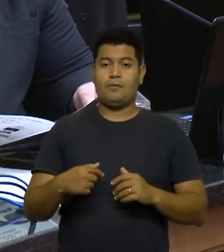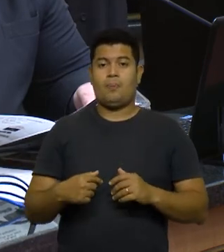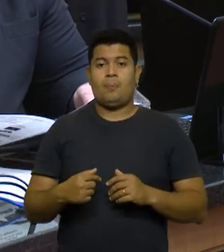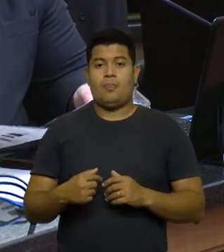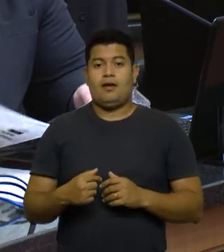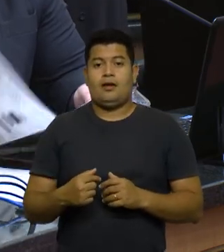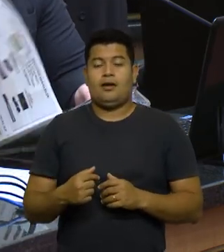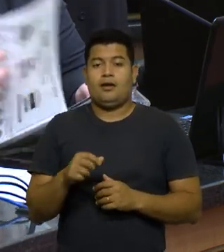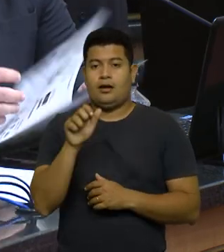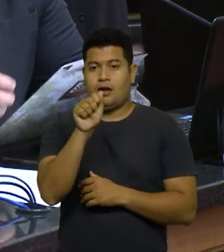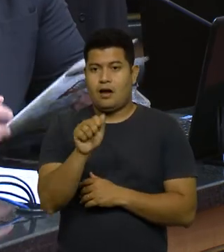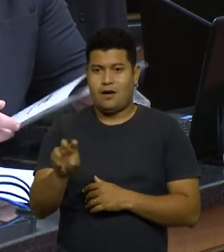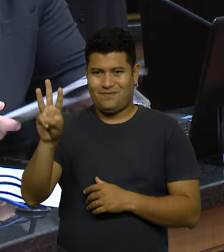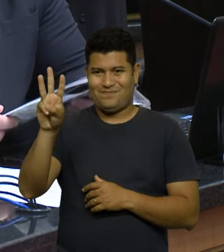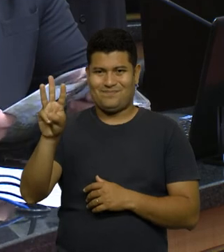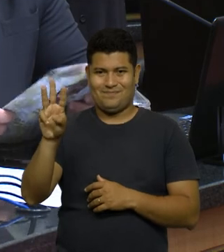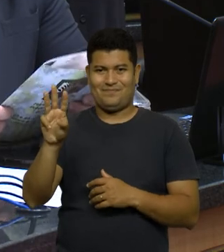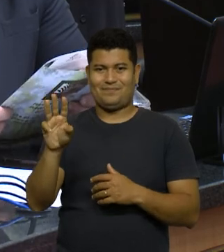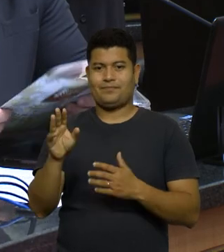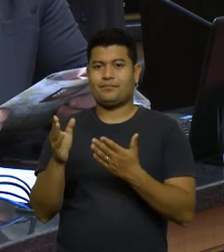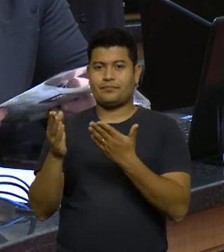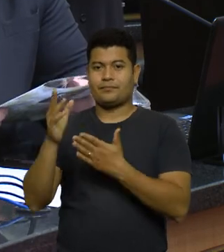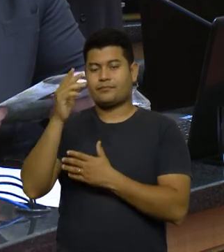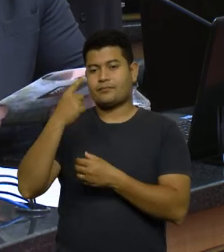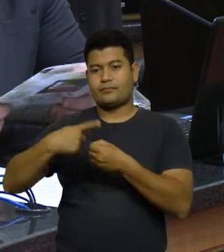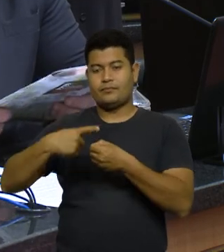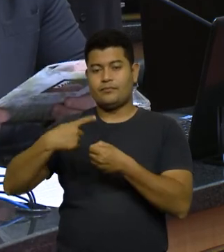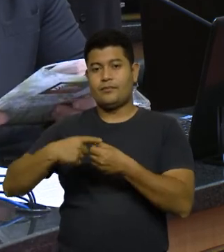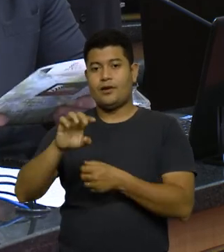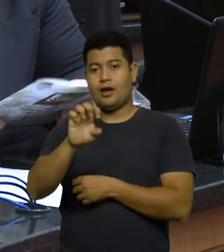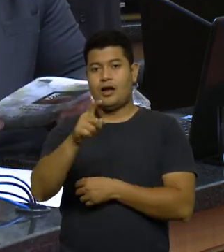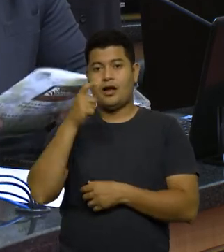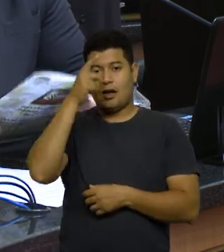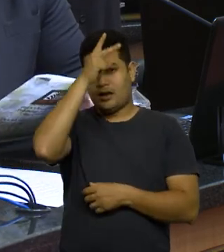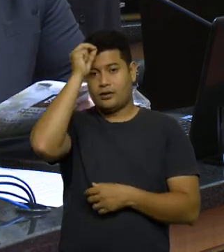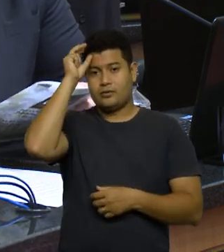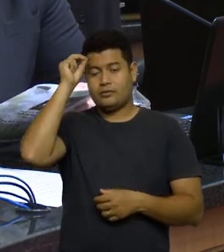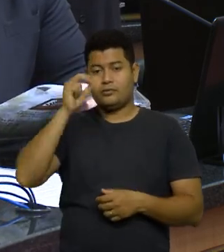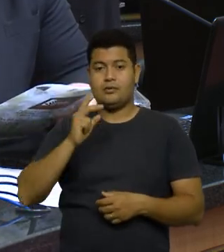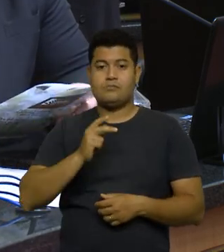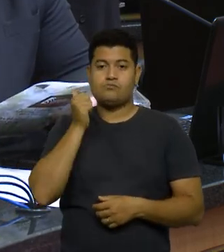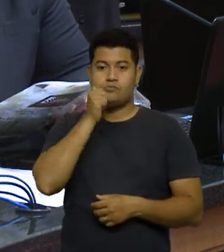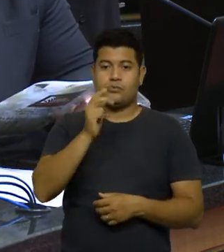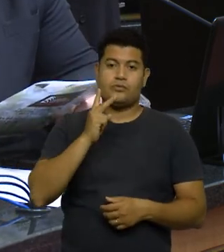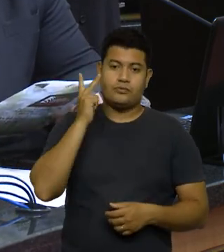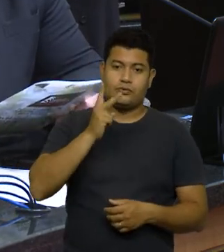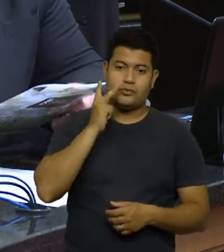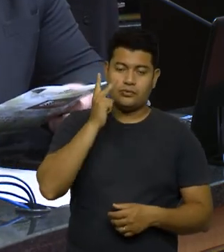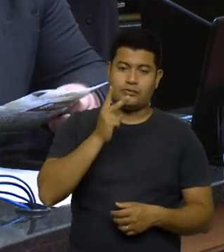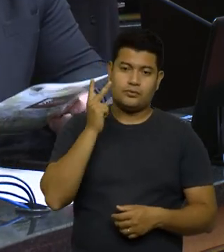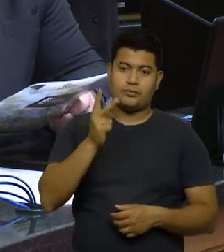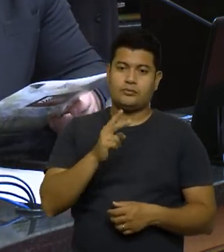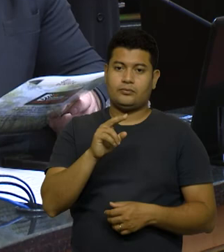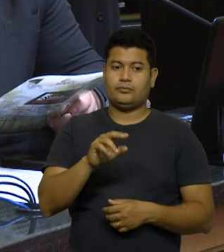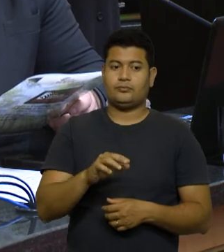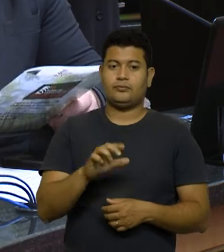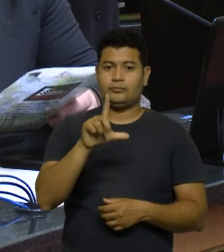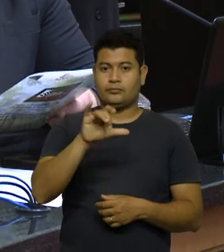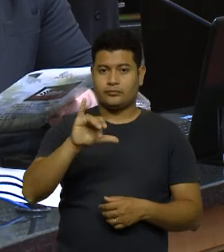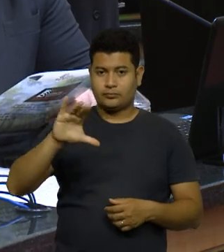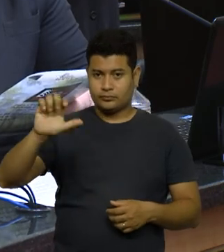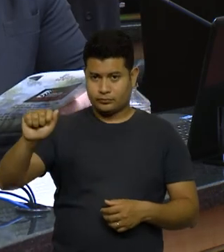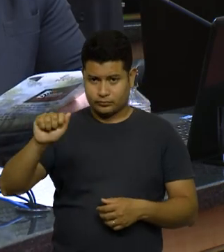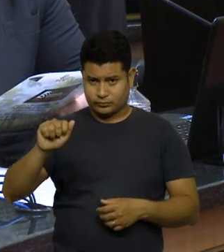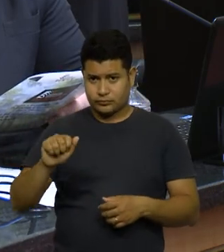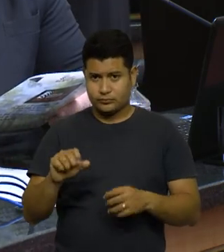Alfredo Wagner, nosso prefeito, ex-prefeito Naldir, a nossa vereadora Lita, nosso suplente, o Tutuca, e todos os